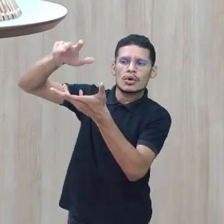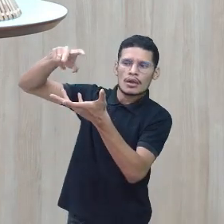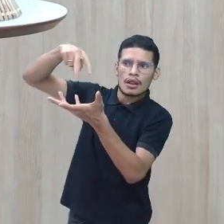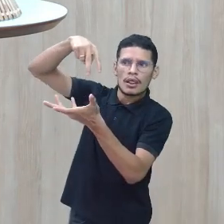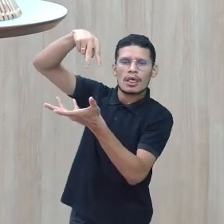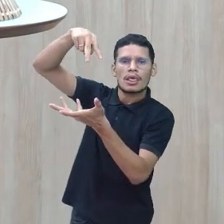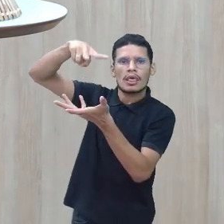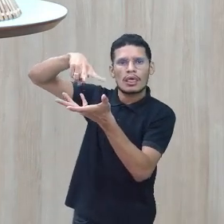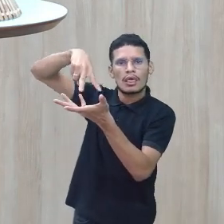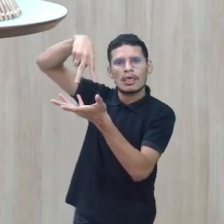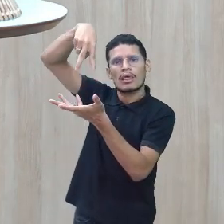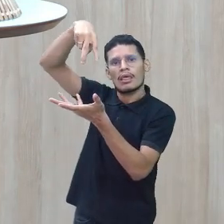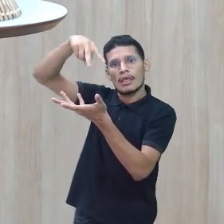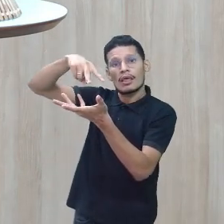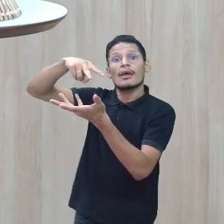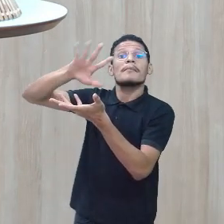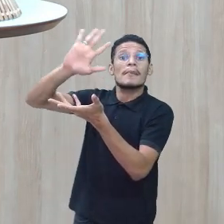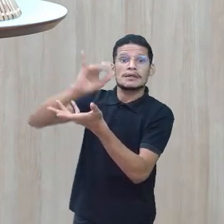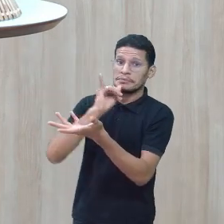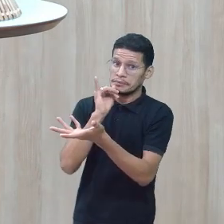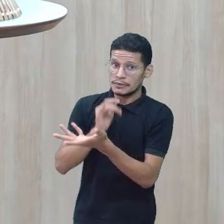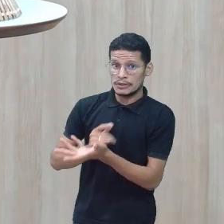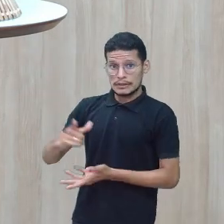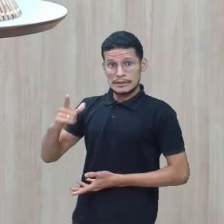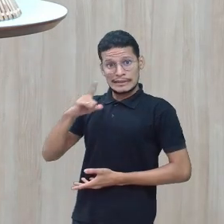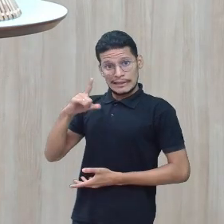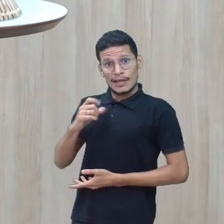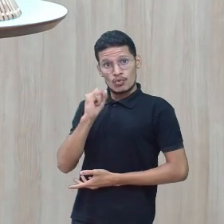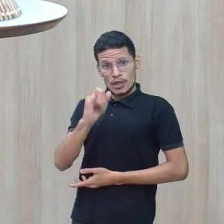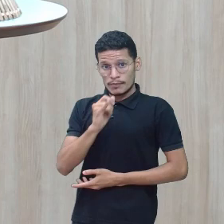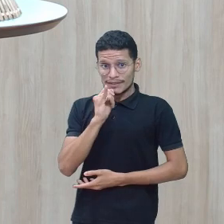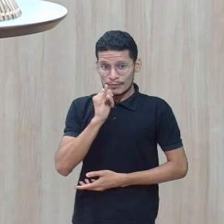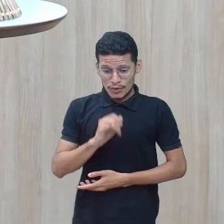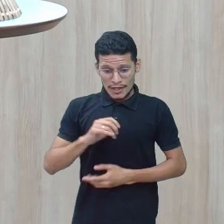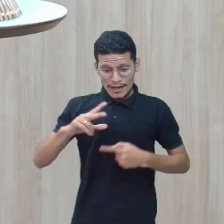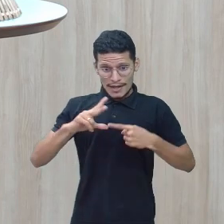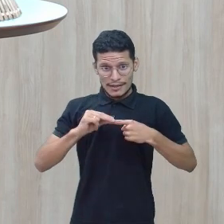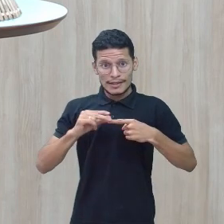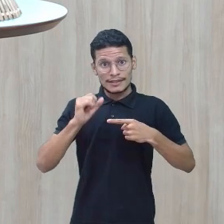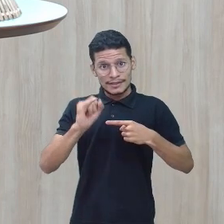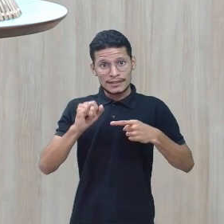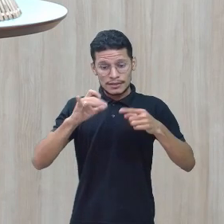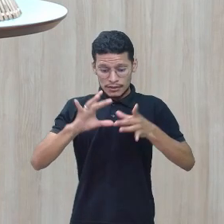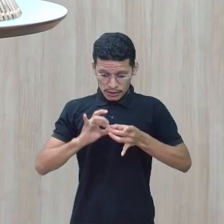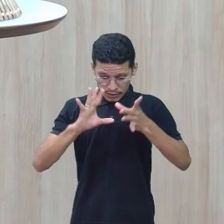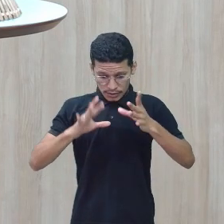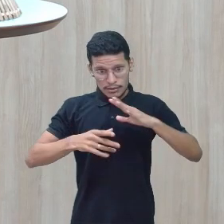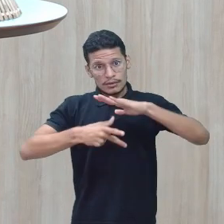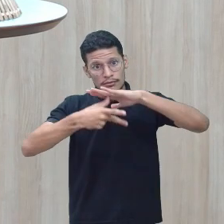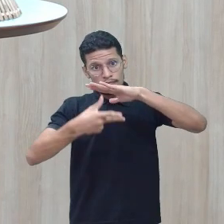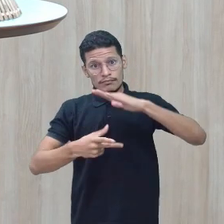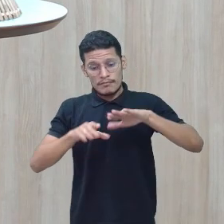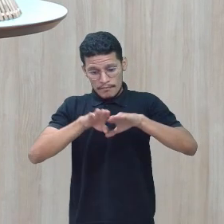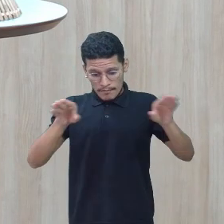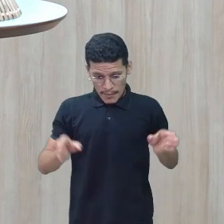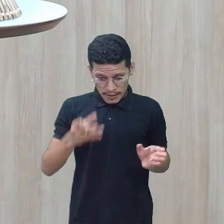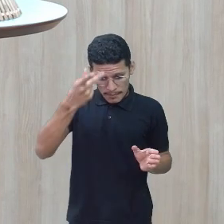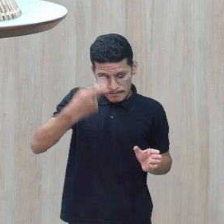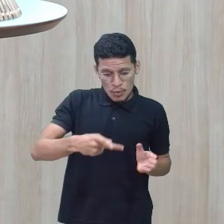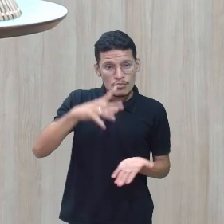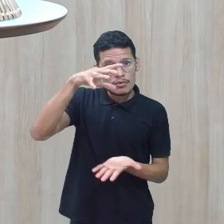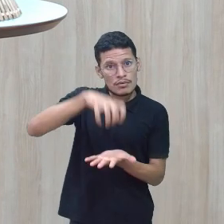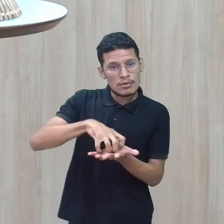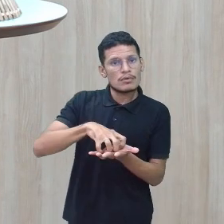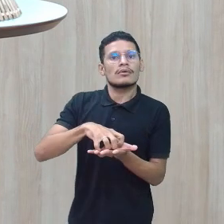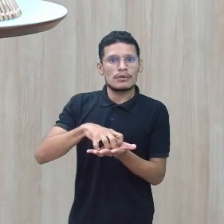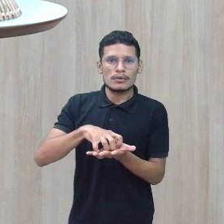aqui com esta caneta. Se eu soltar aqui, ela vai cair, vai direto para o centro. Então,